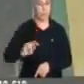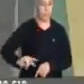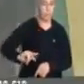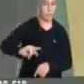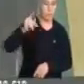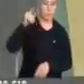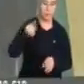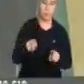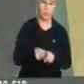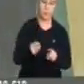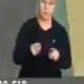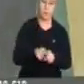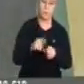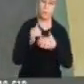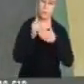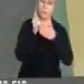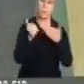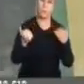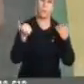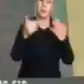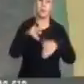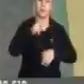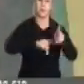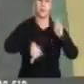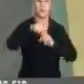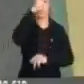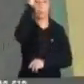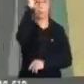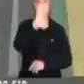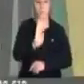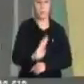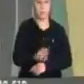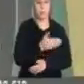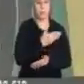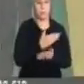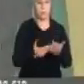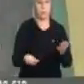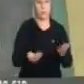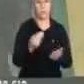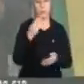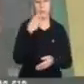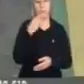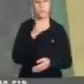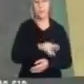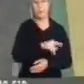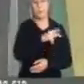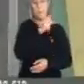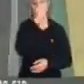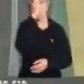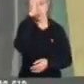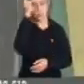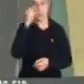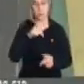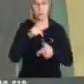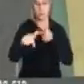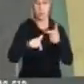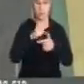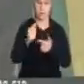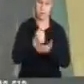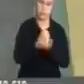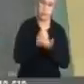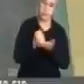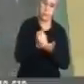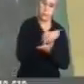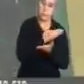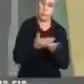tudo, levou os brasileiros a 12 milhões de pessoas, de pais de famílias